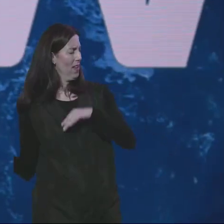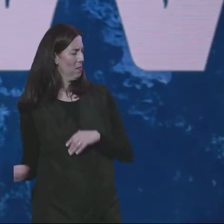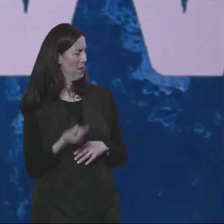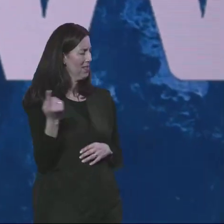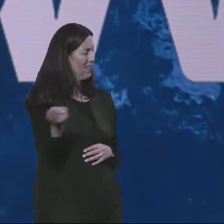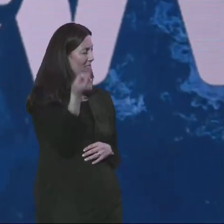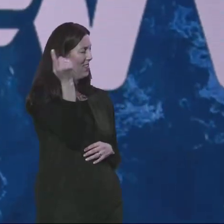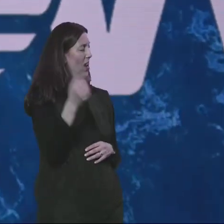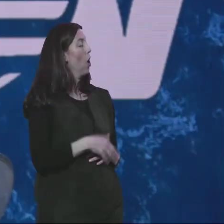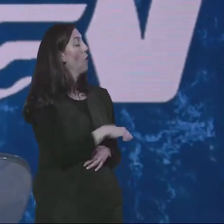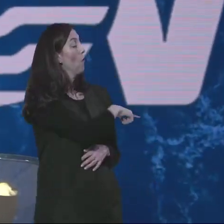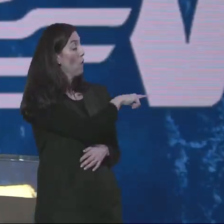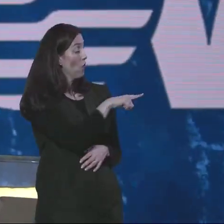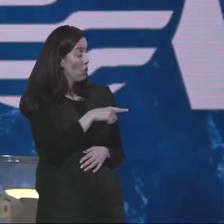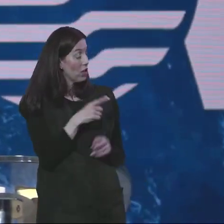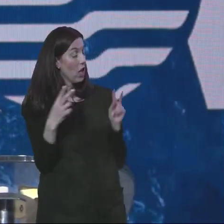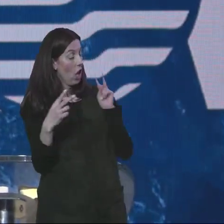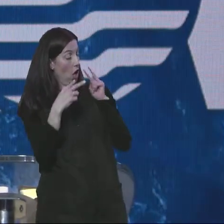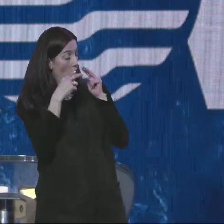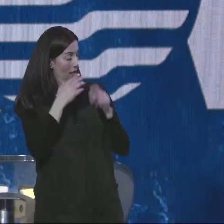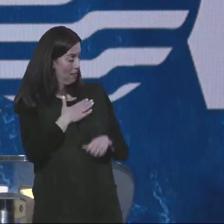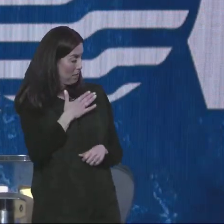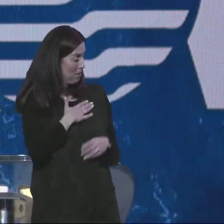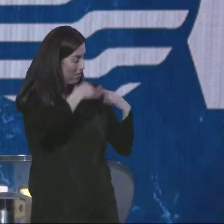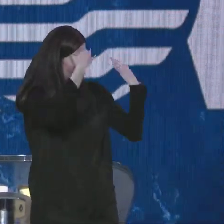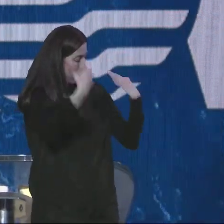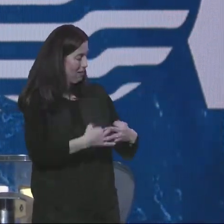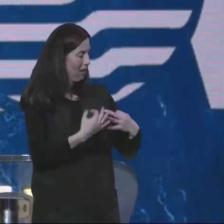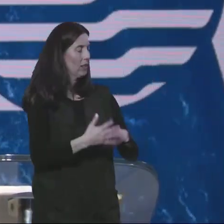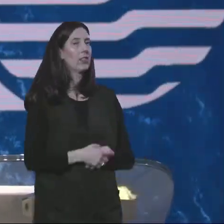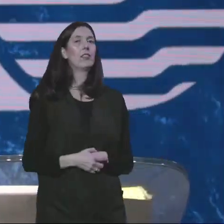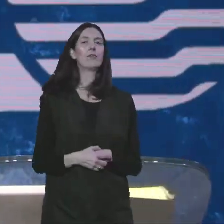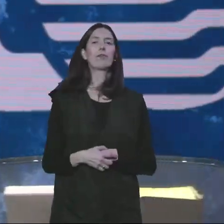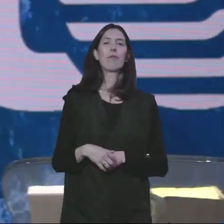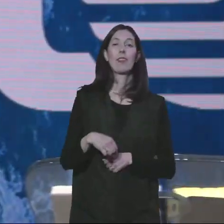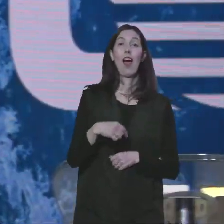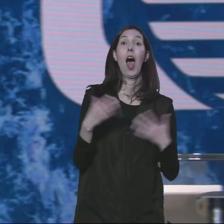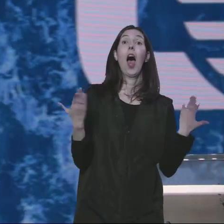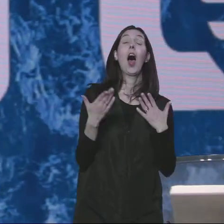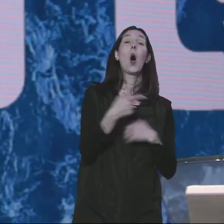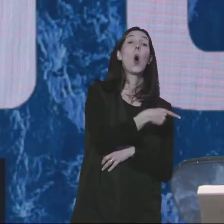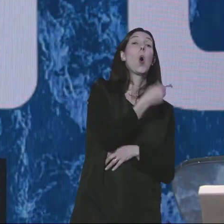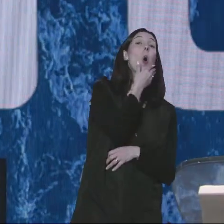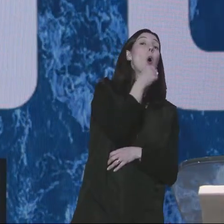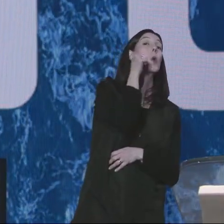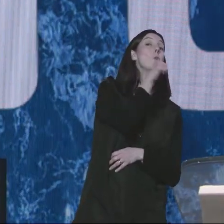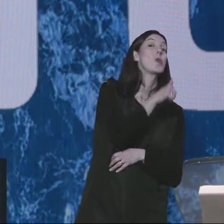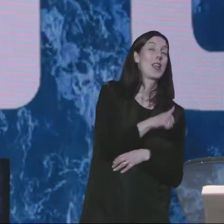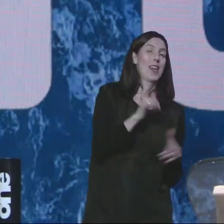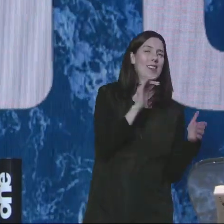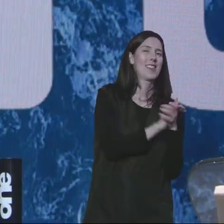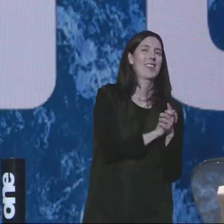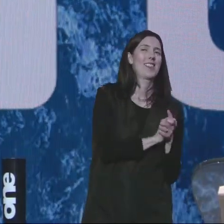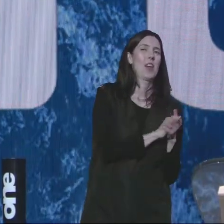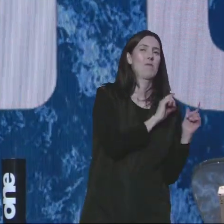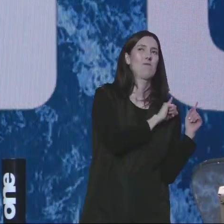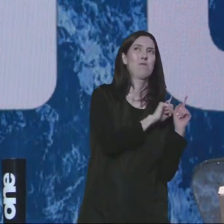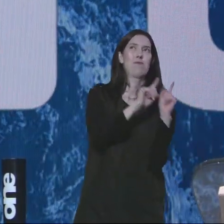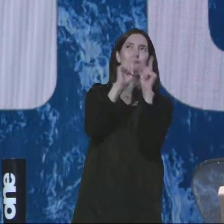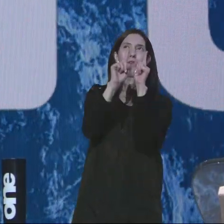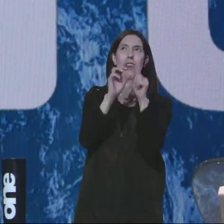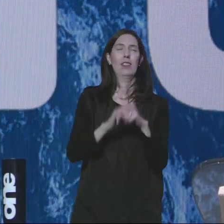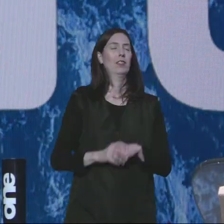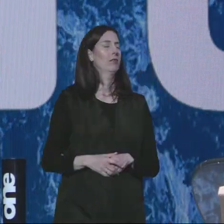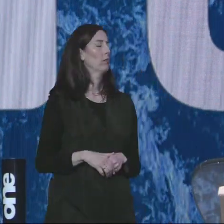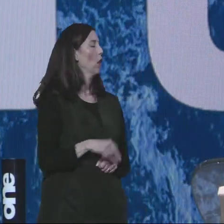você olhou com os olhos fixos para o lugar certo. Agora eu fico imaginando aquele casal chegando. O que vocês têm